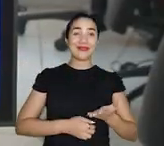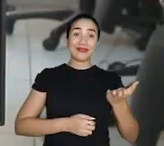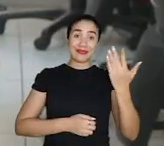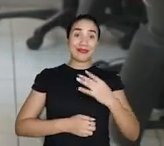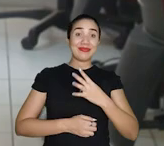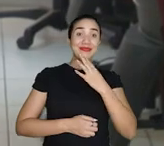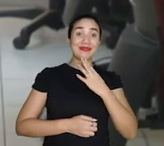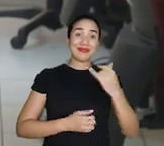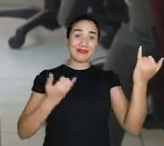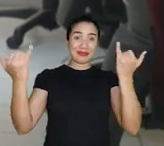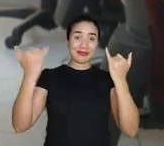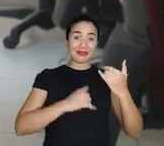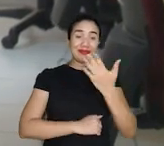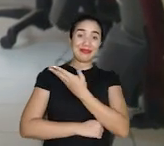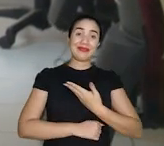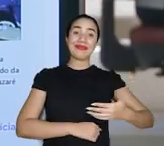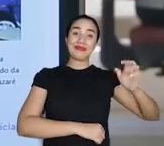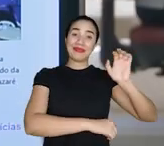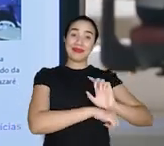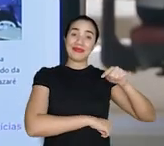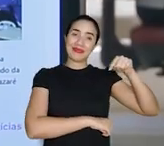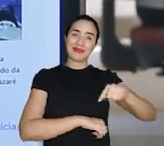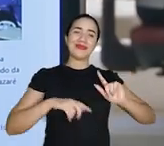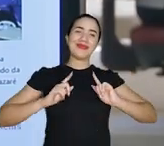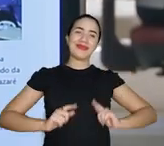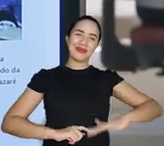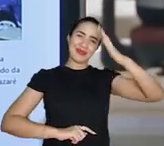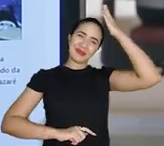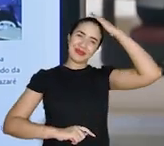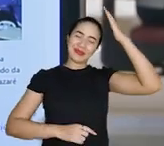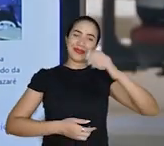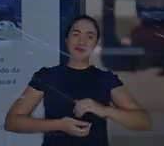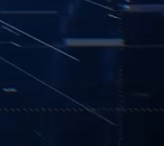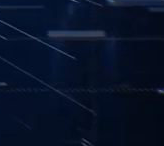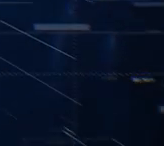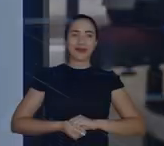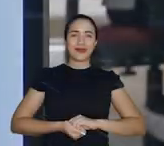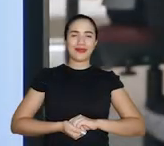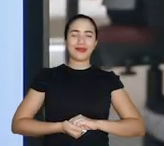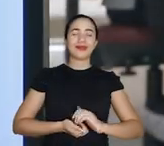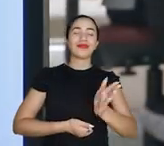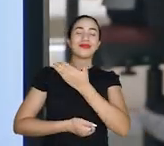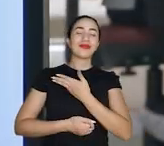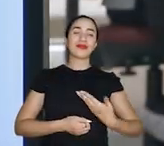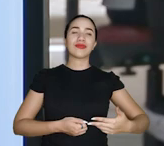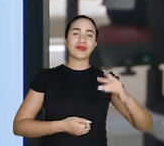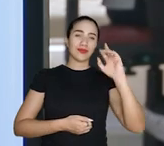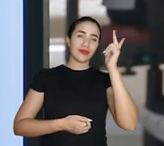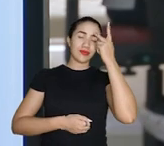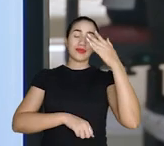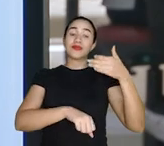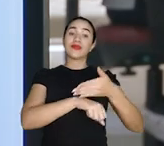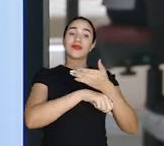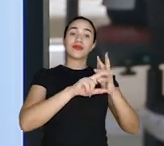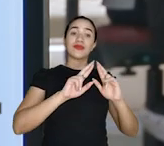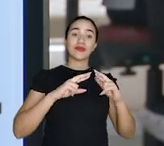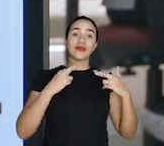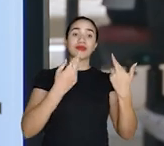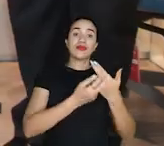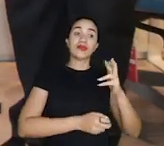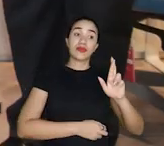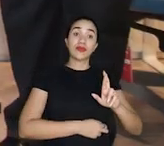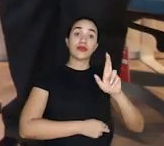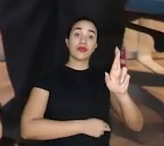lá, vem saber as principais notícias do Governo do Estado aqui no Minuto Agência Pará. O governador Helder Barbalho participou de reunião